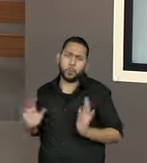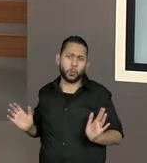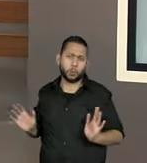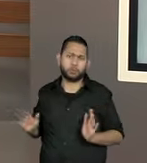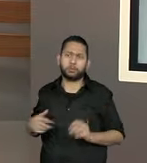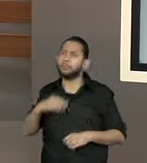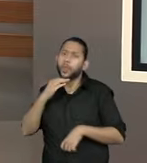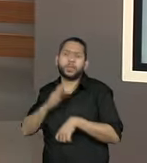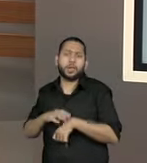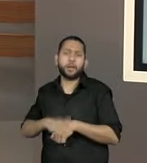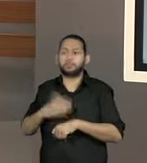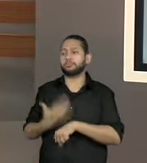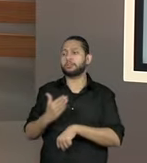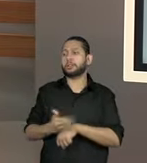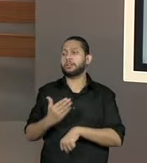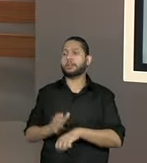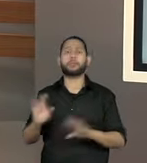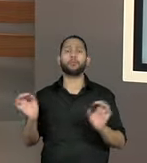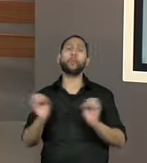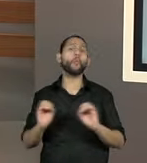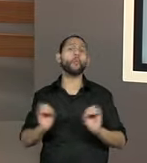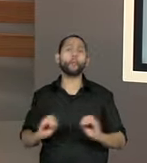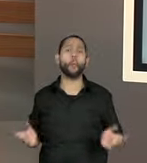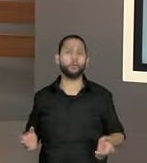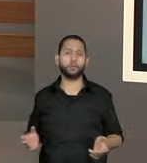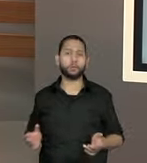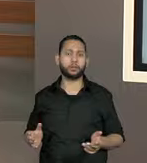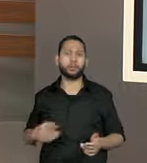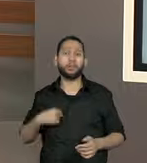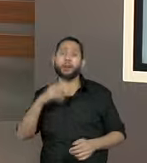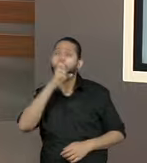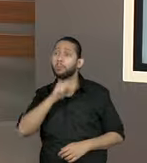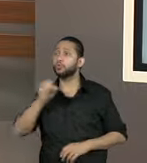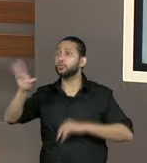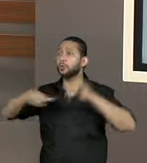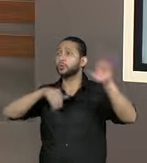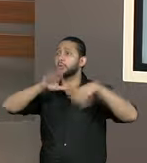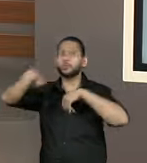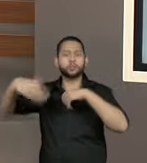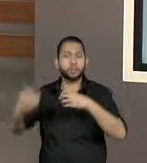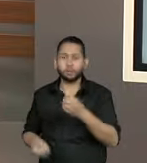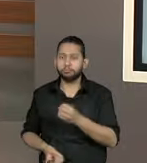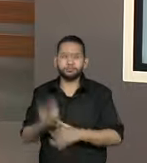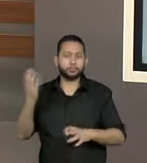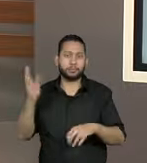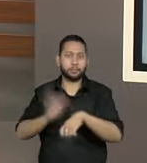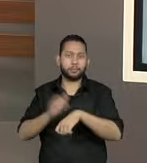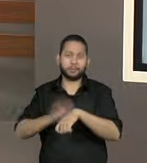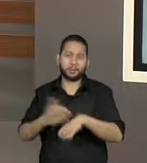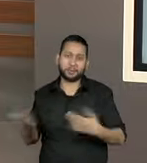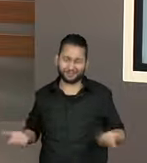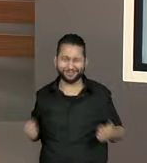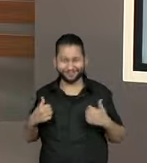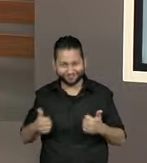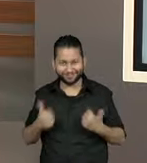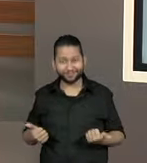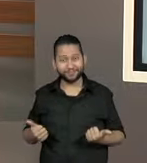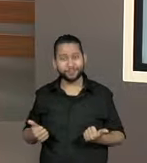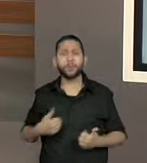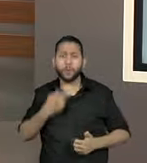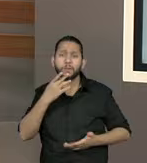teve tempo para ensaiar, a gente não teve horas para se planejar, foi tudo do jeito que deu para ser. E posso